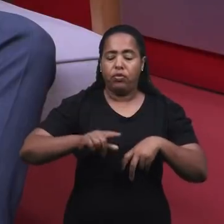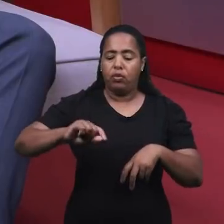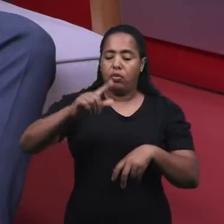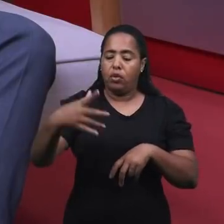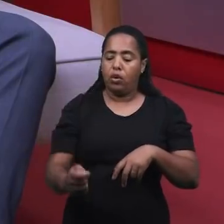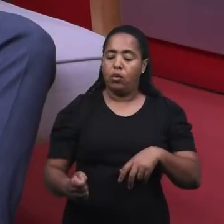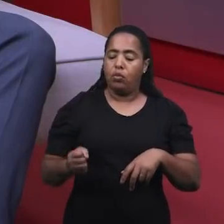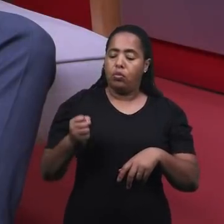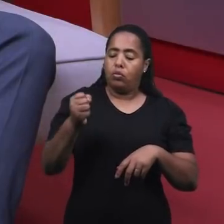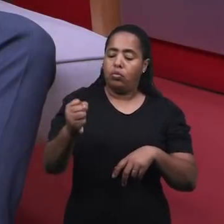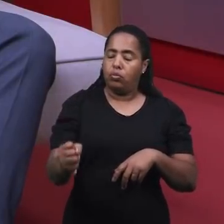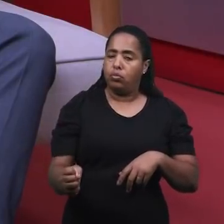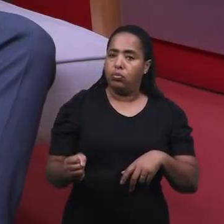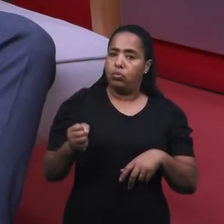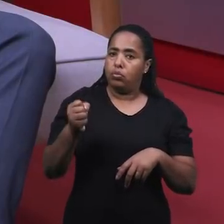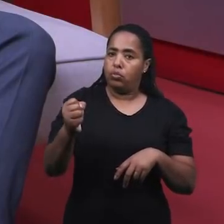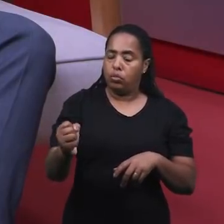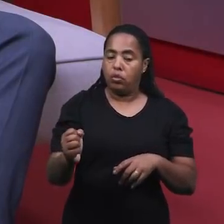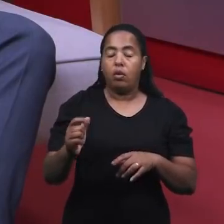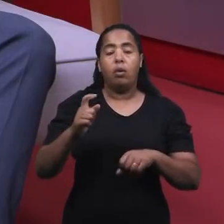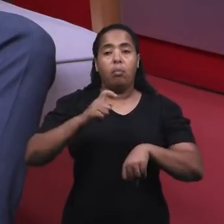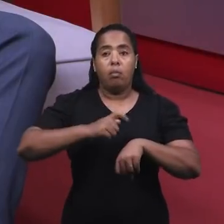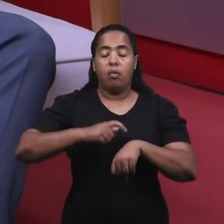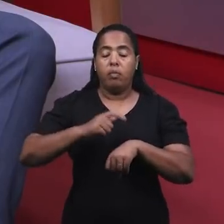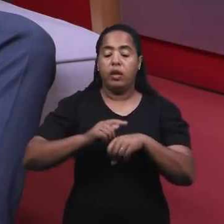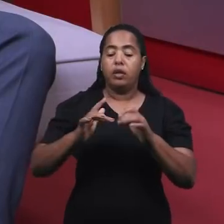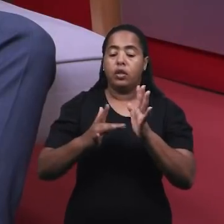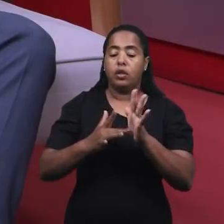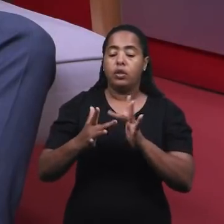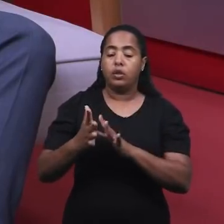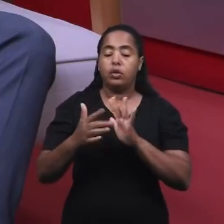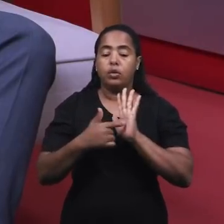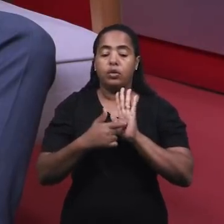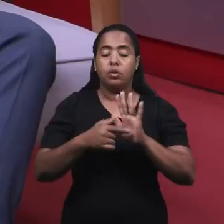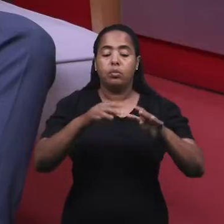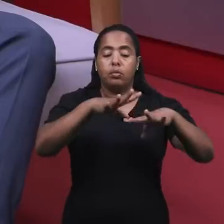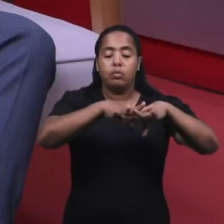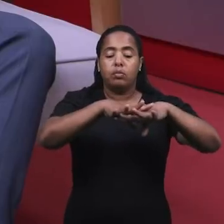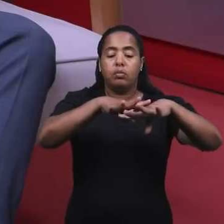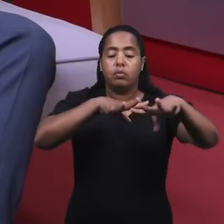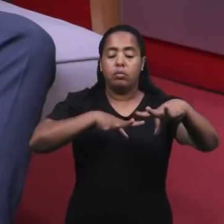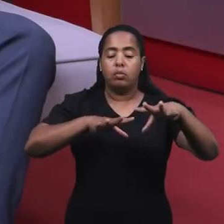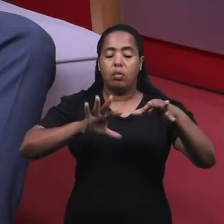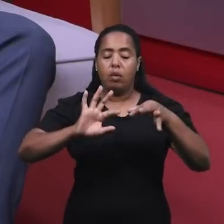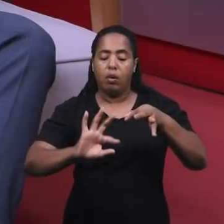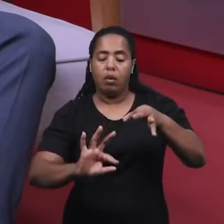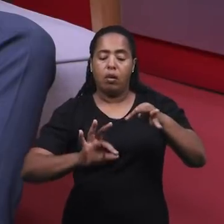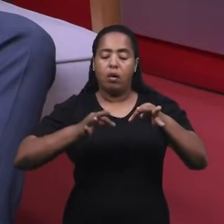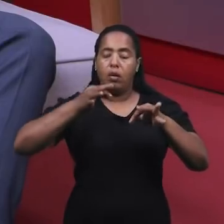Então, quando o Senhor Jesus fala sobre a vinha, todos conheciam o que era vinha.